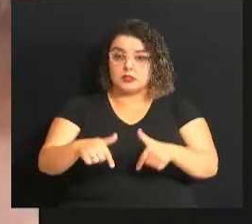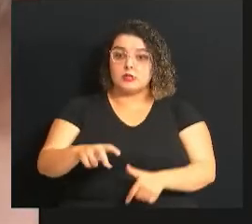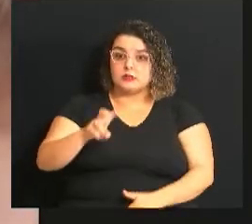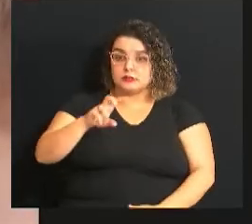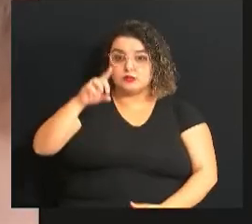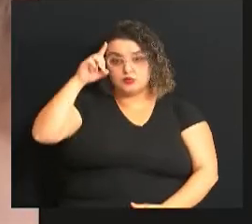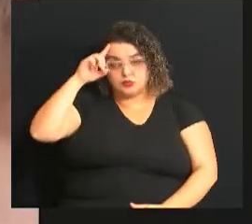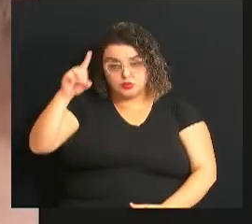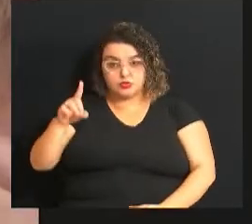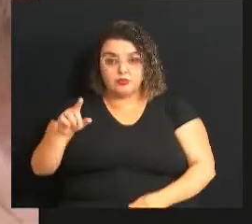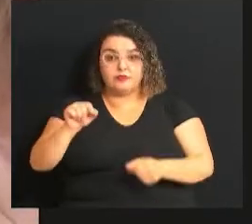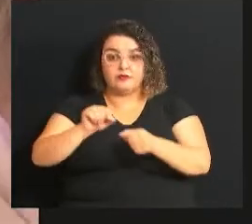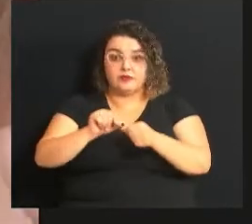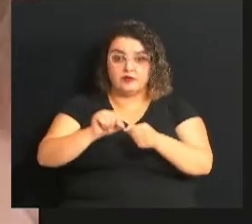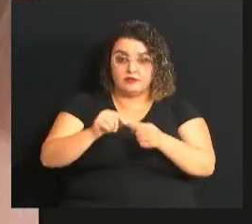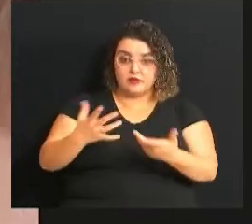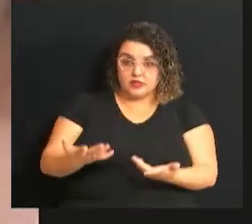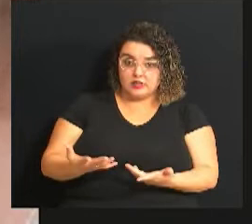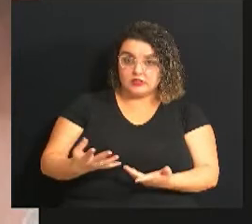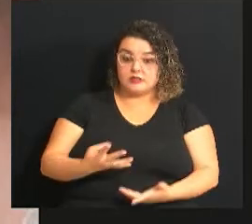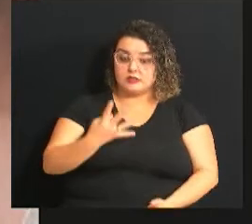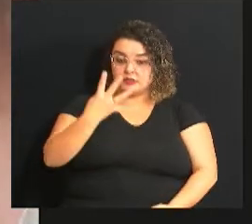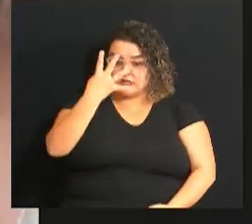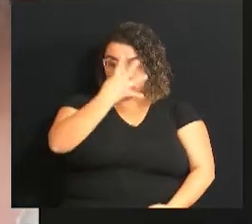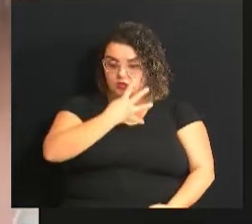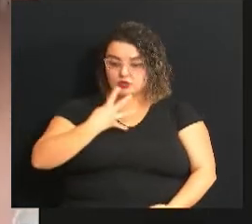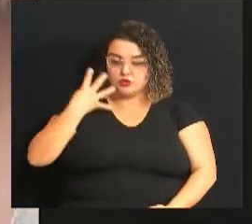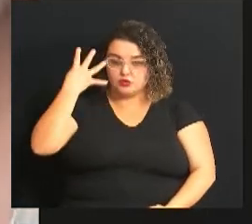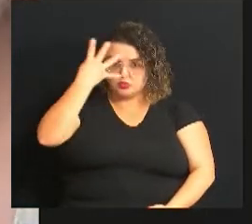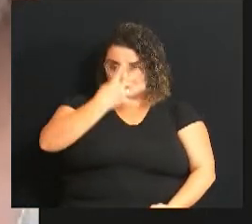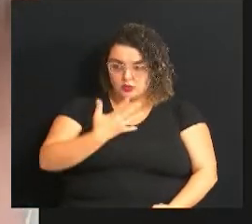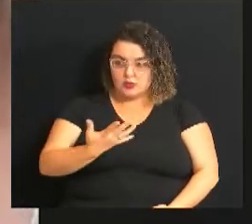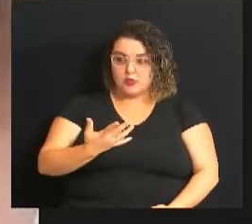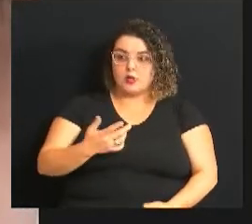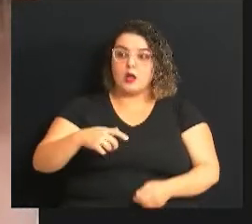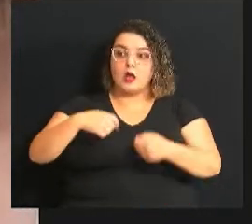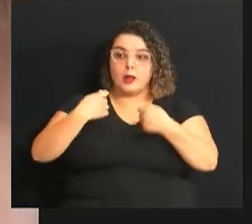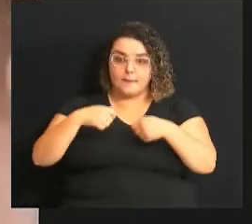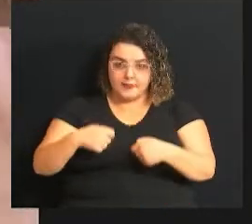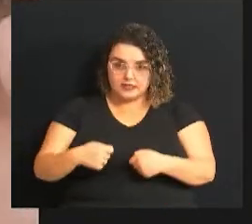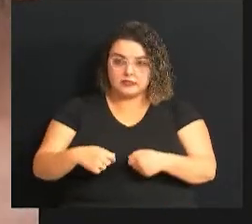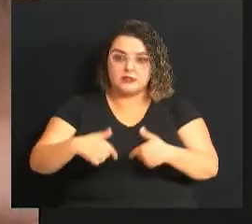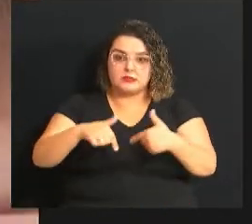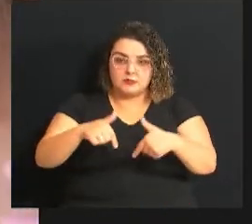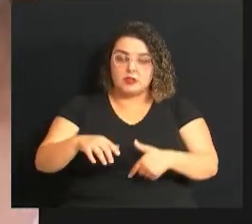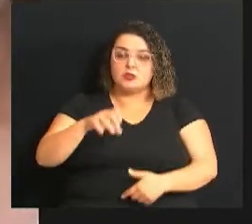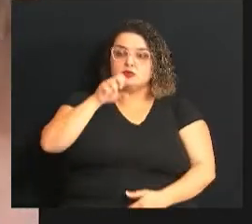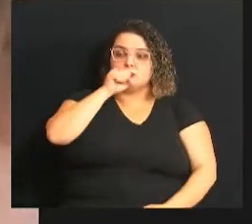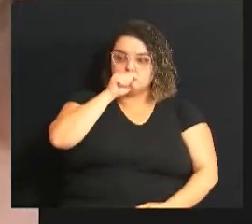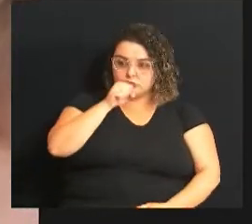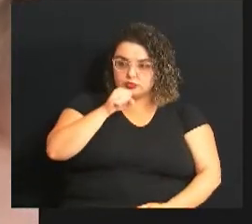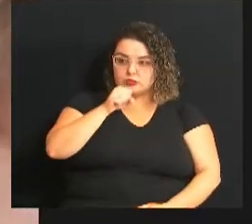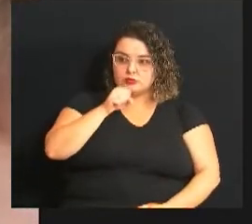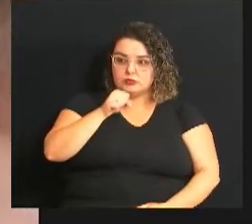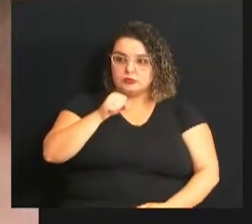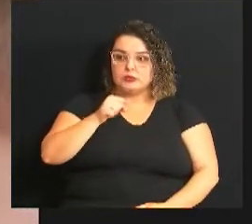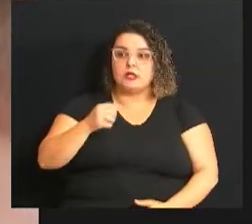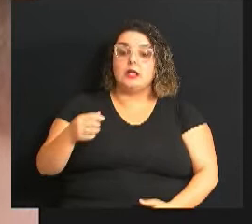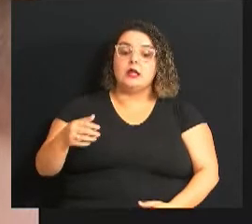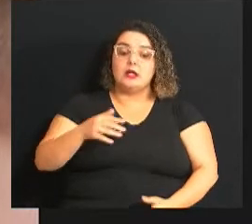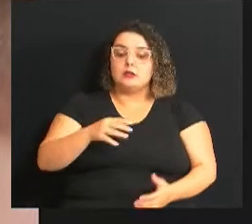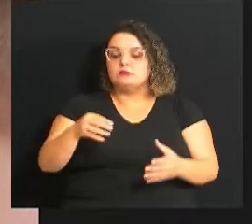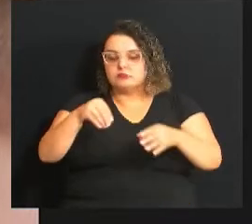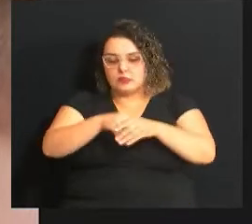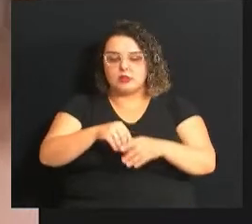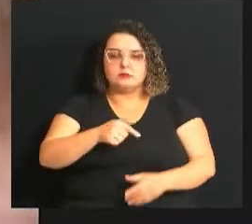ele faz a compensação das 4 horas que, a princípio, ele trabalharia no sábado, durante a semana.